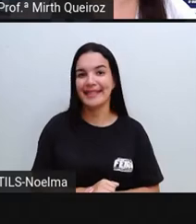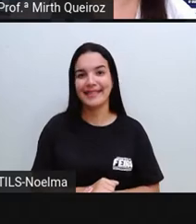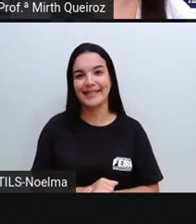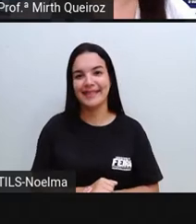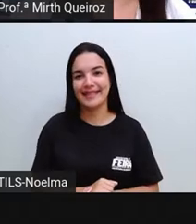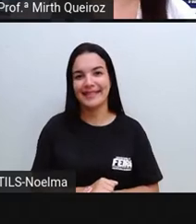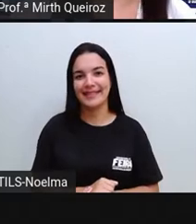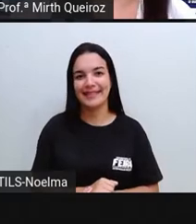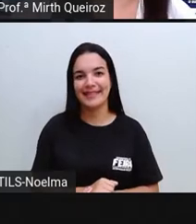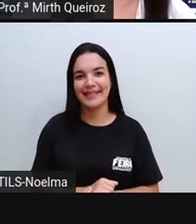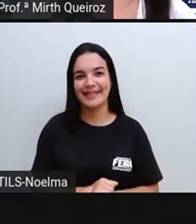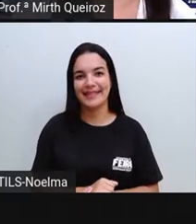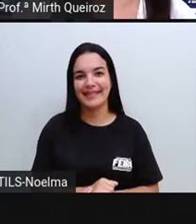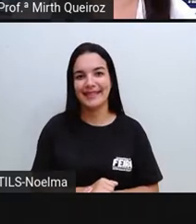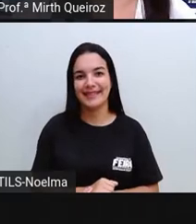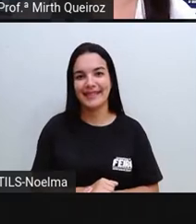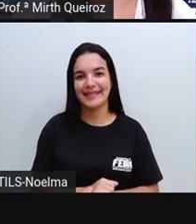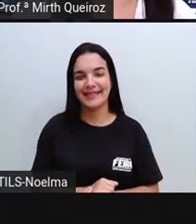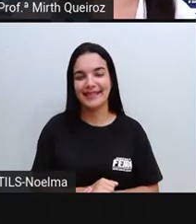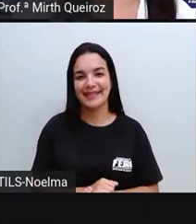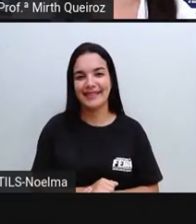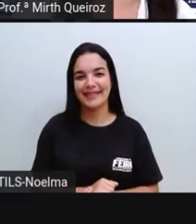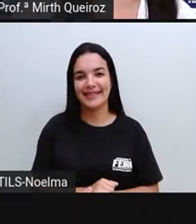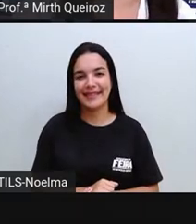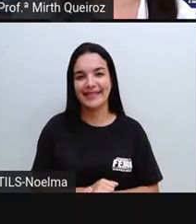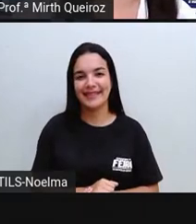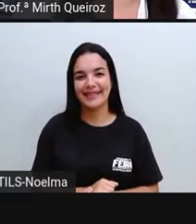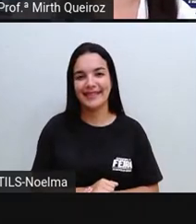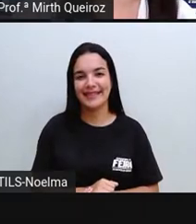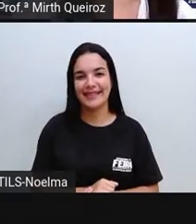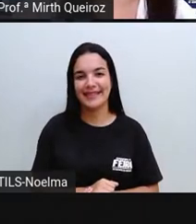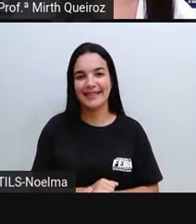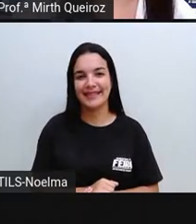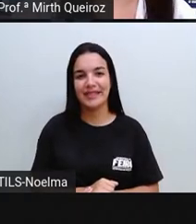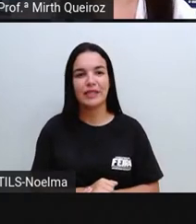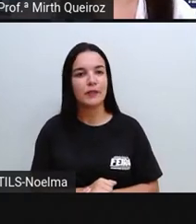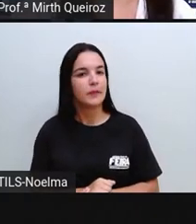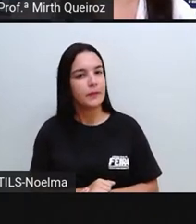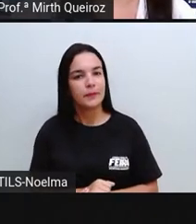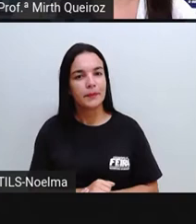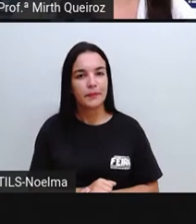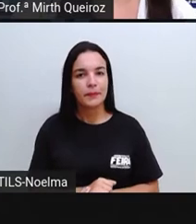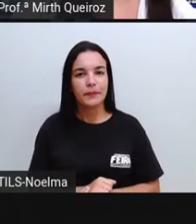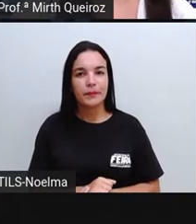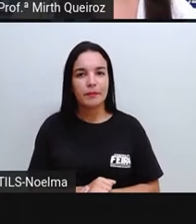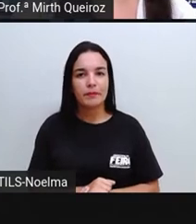certo? Produção de energia elétrica.